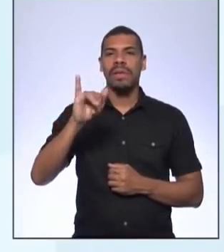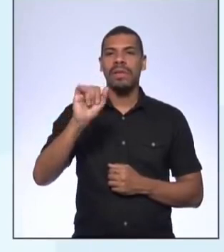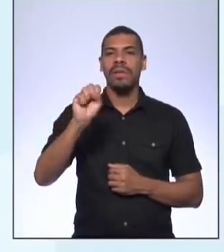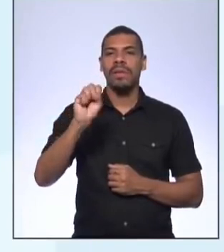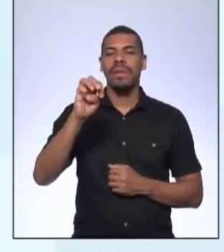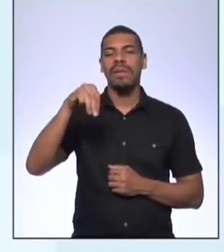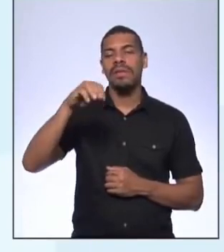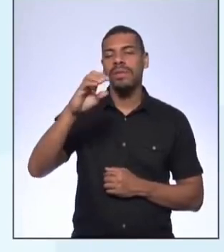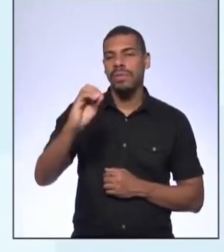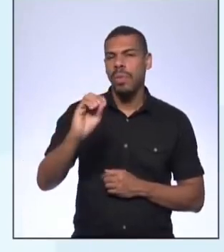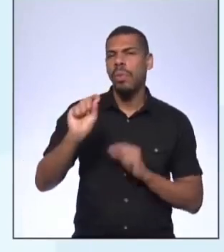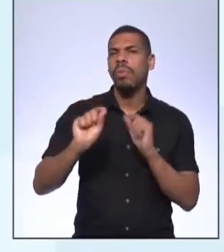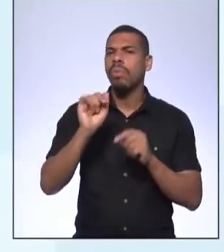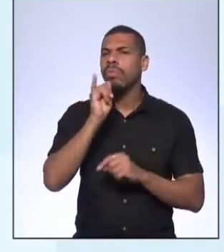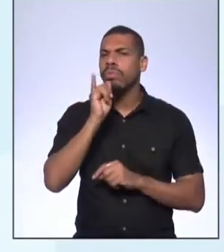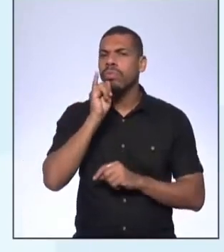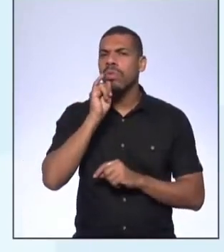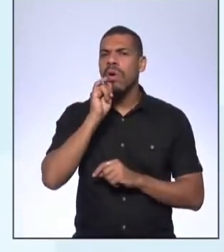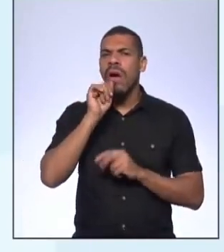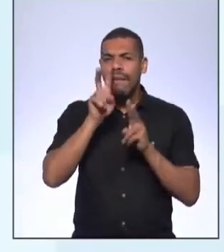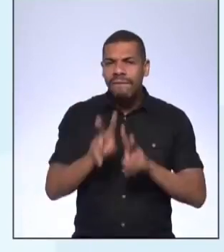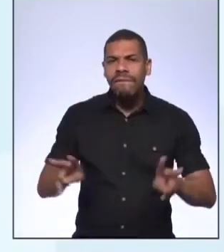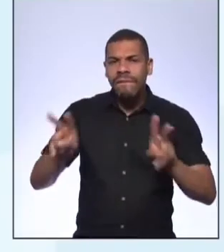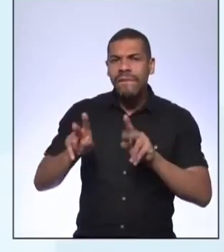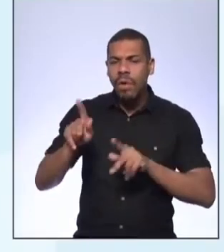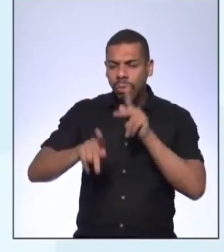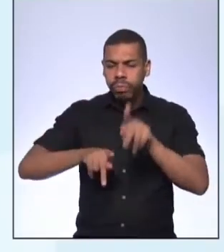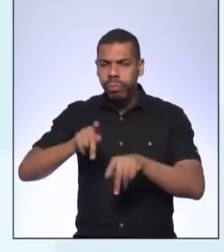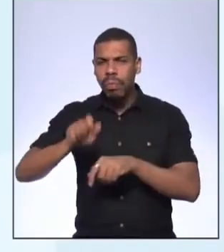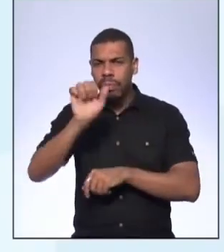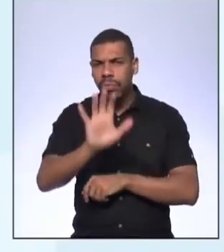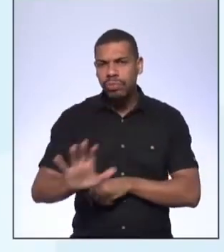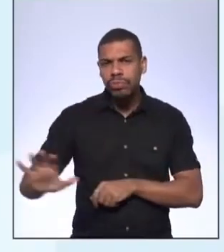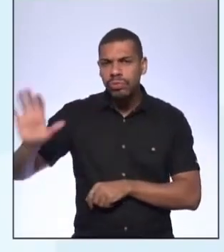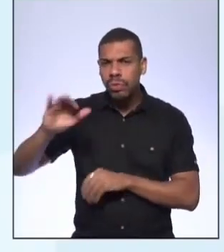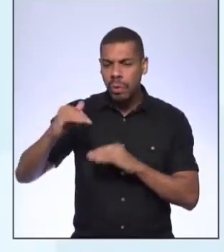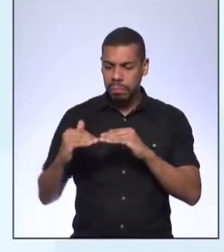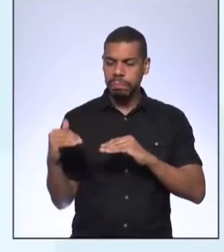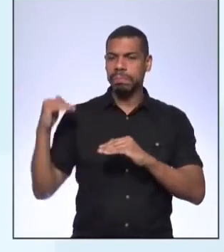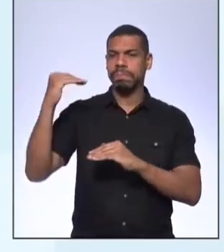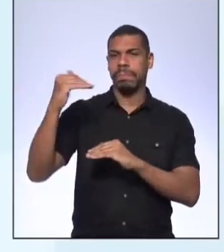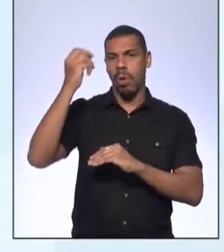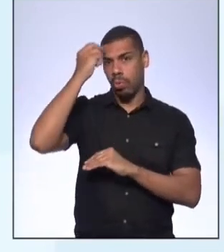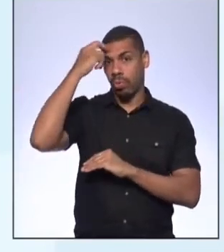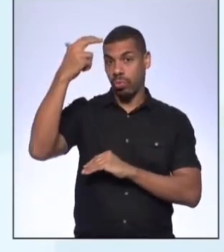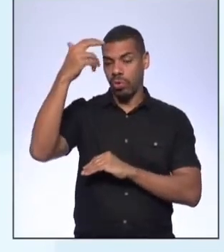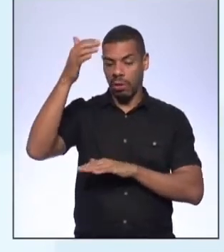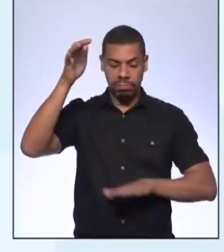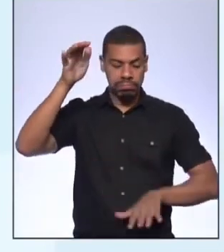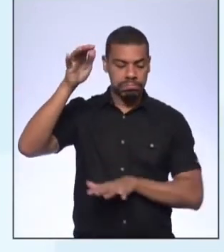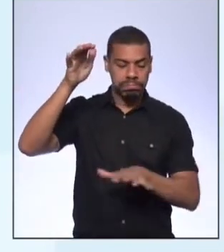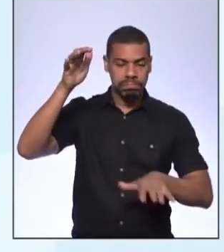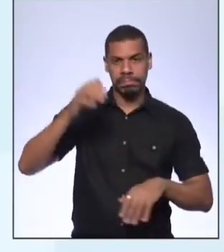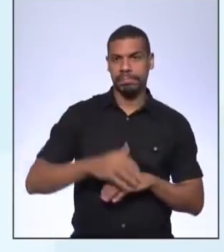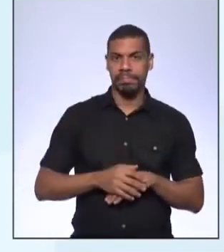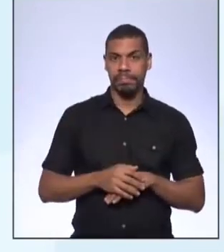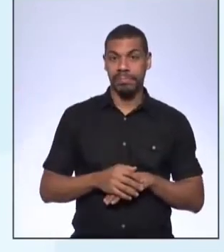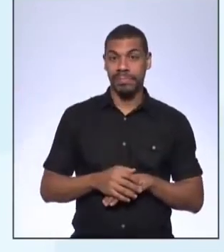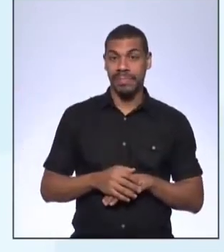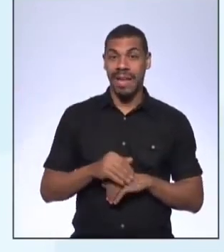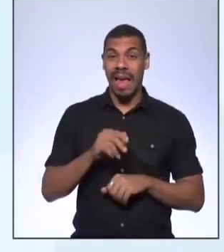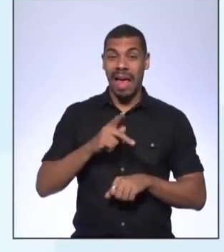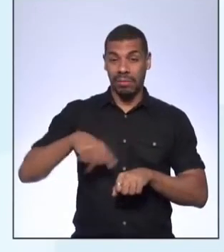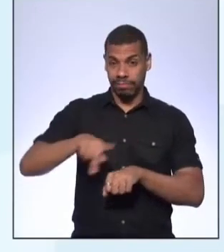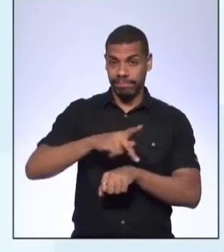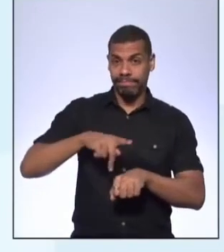que a cultura europeia é considerada mais relevante que as demais culturas do mundo. Como a maioria dos países americanos